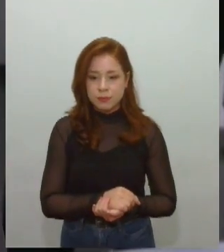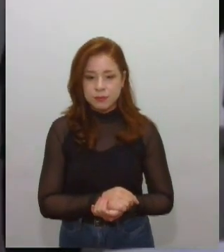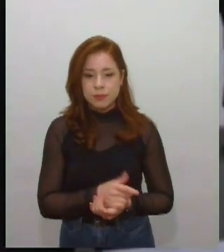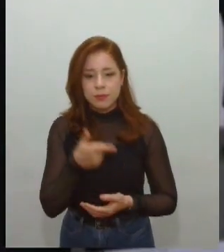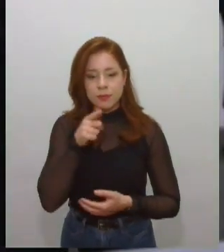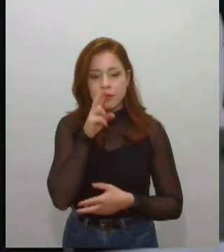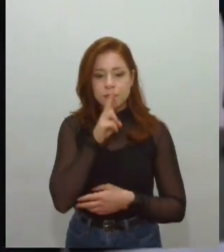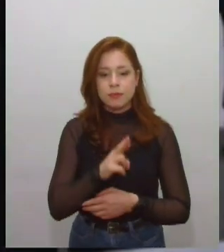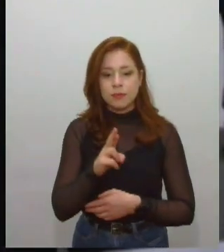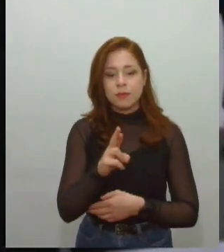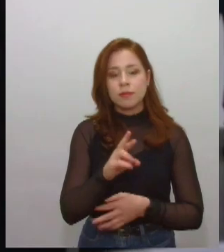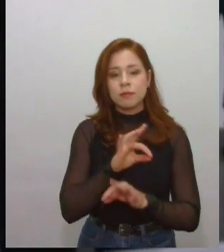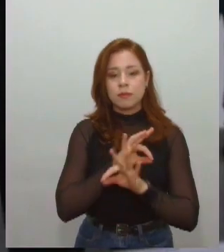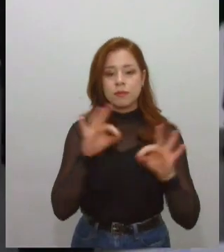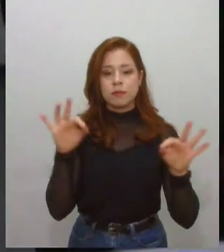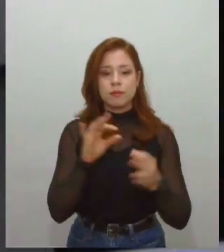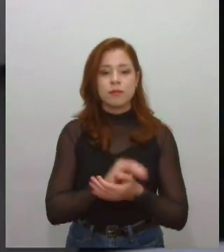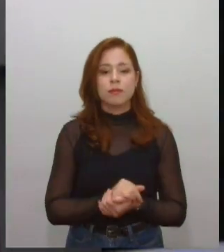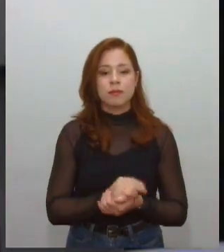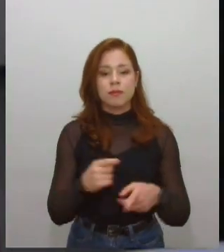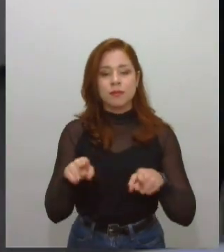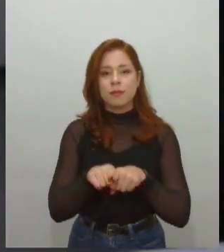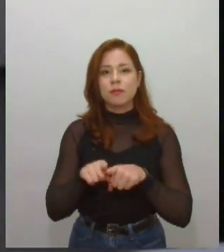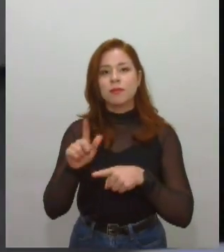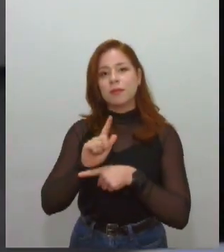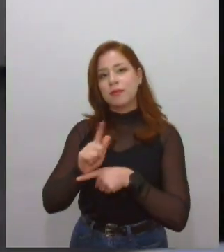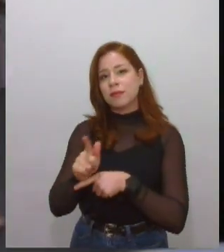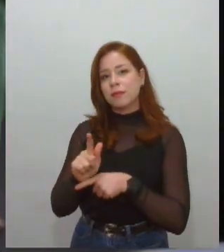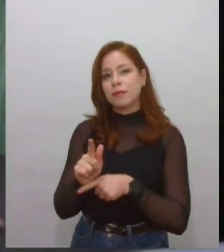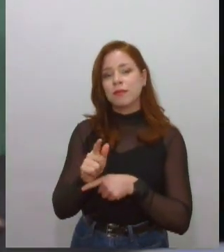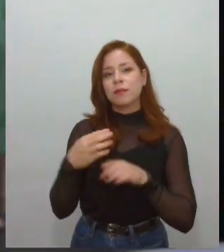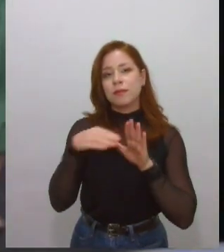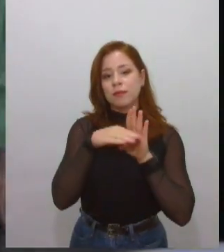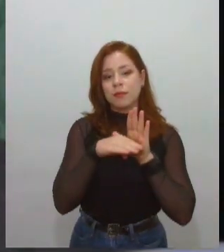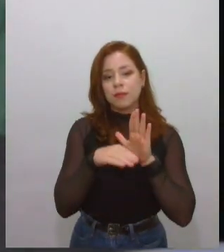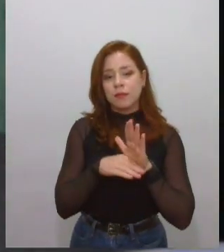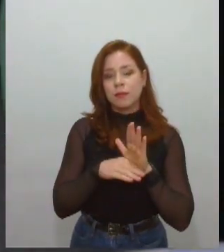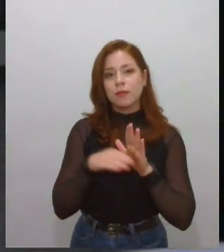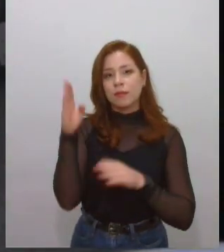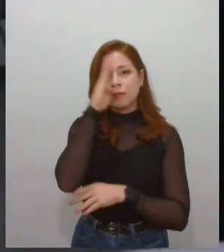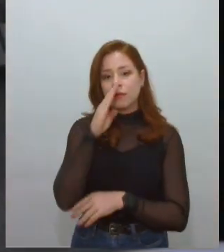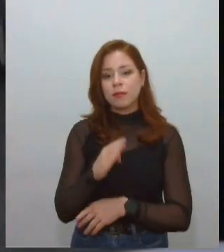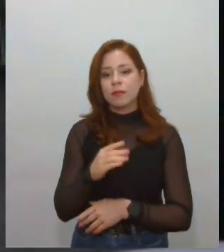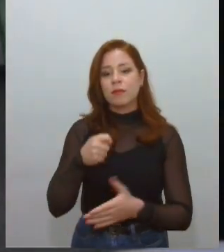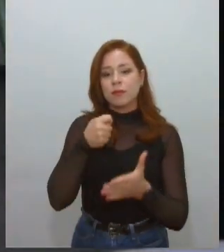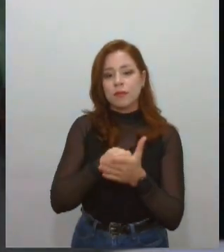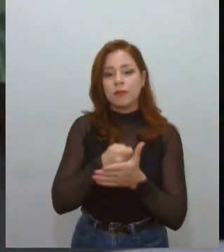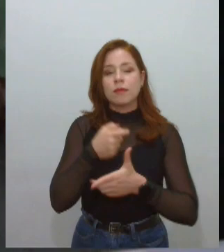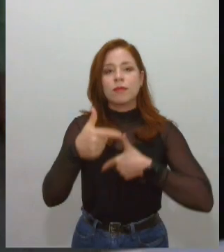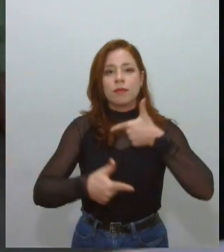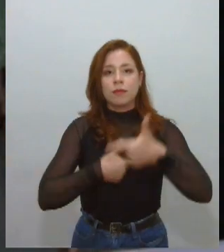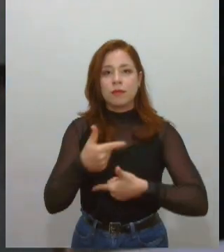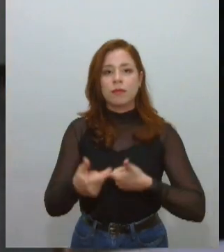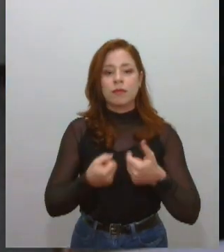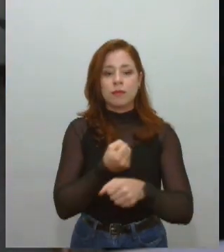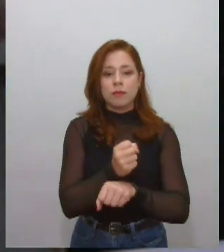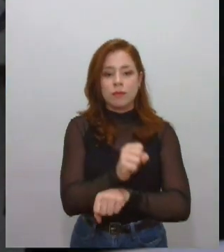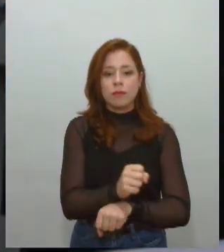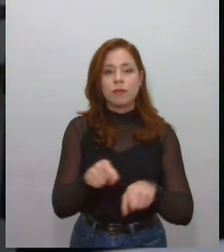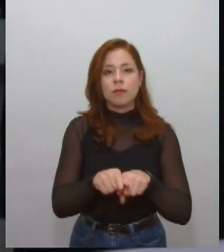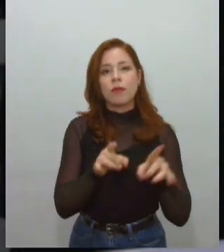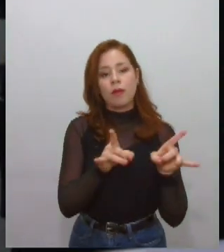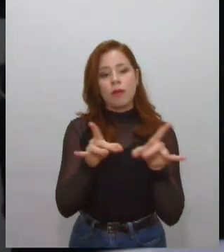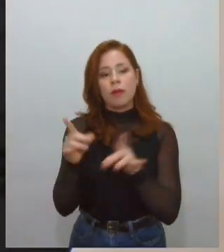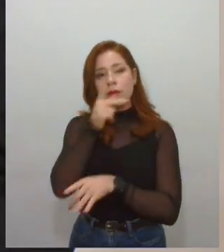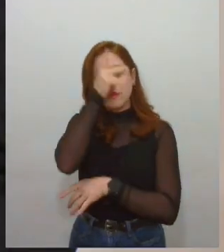demanda. Gestor do Programa Nacional de Enfrentamento ao Trabalho Escravo e ao Tráfico de Pessoas e de Proteção ao Trabalho